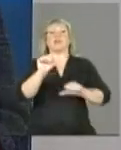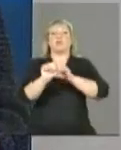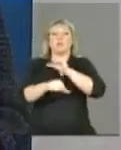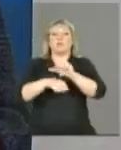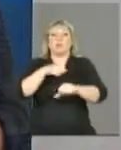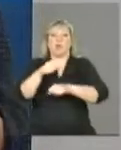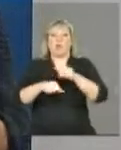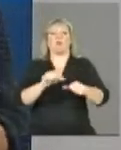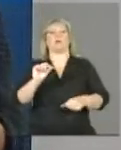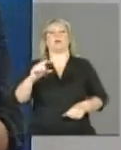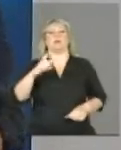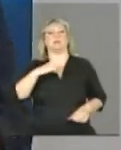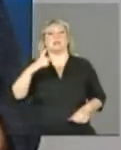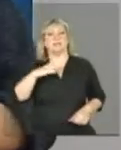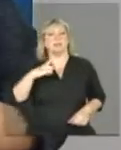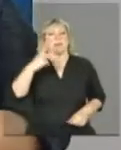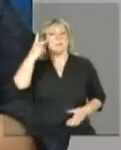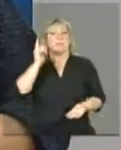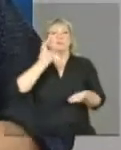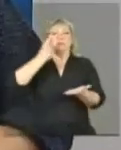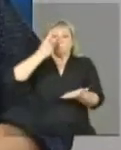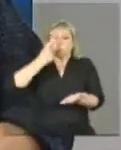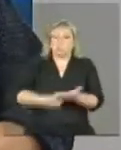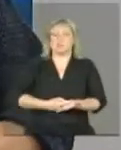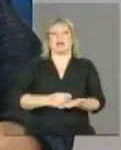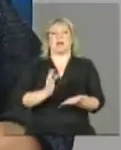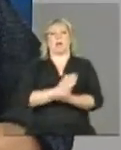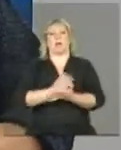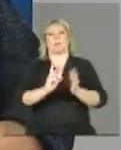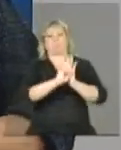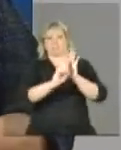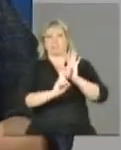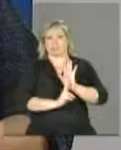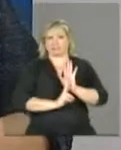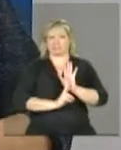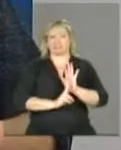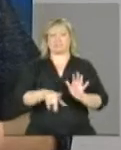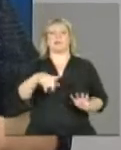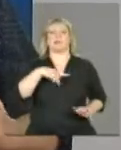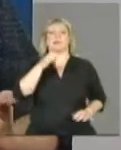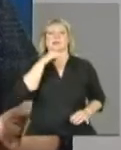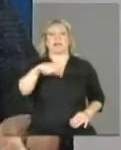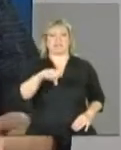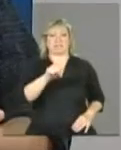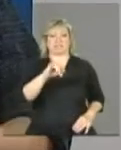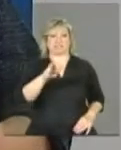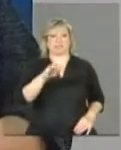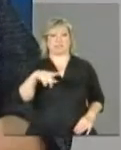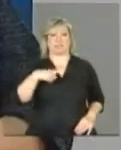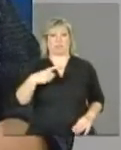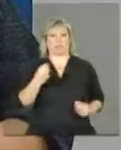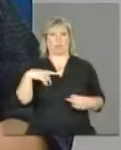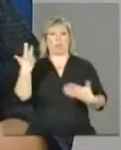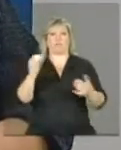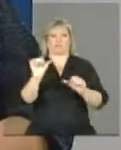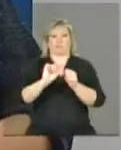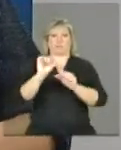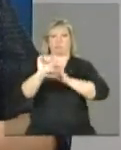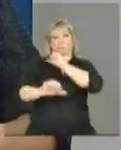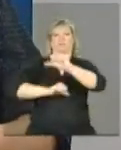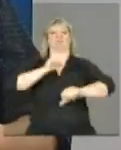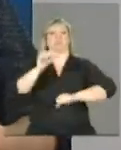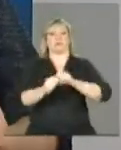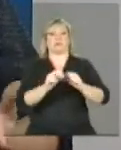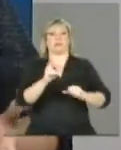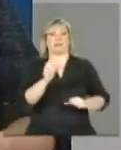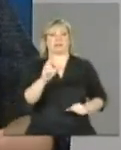para Latina os municípios de cumprir determinados requis e bem Imagine que o sistema muito robôs quando você faz troca de versões você